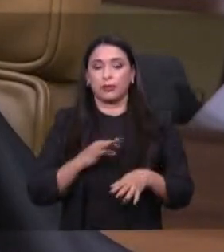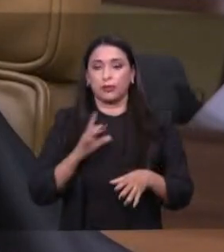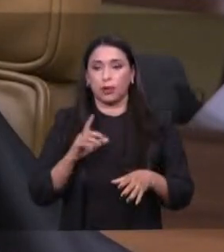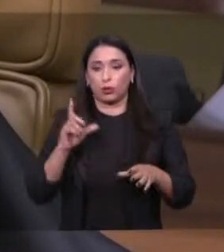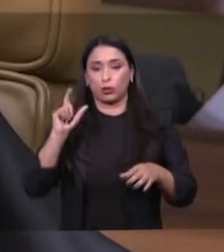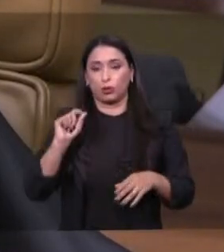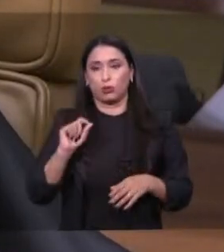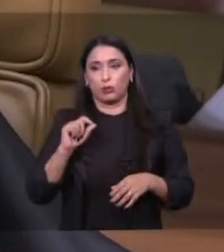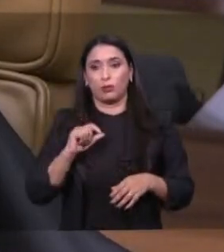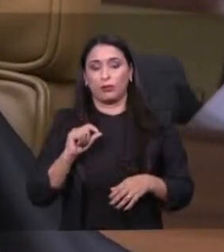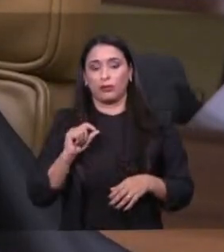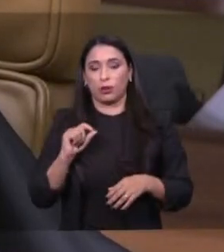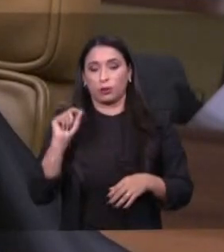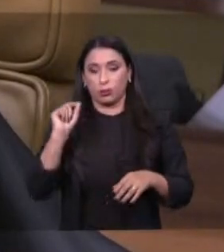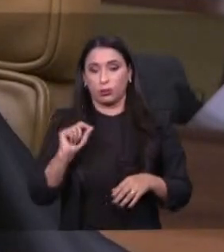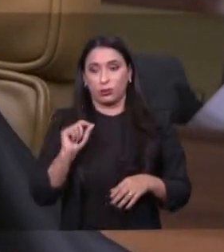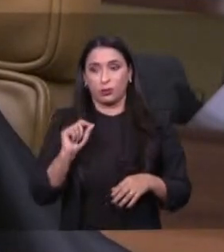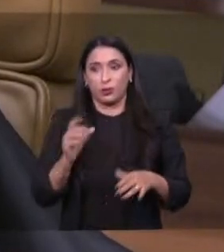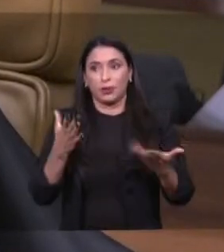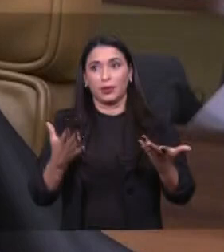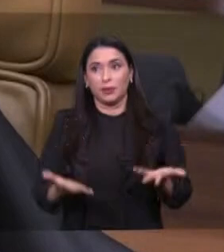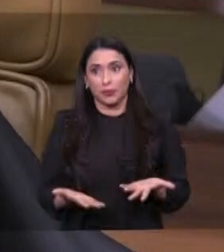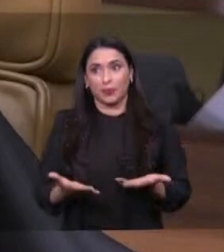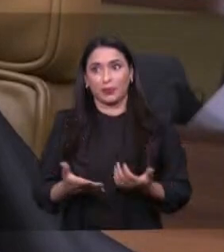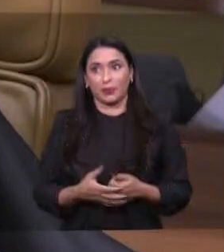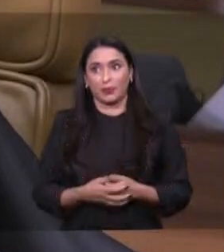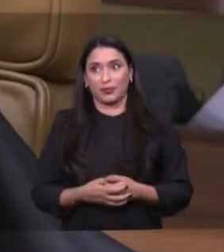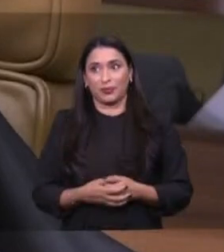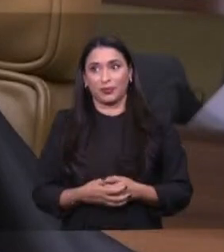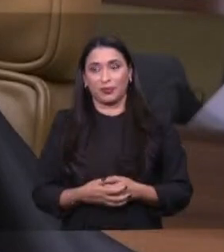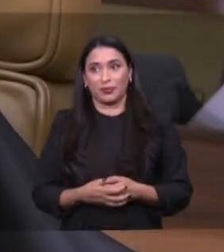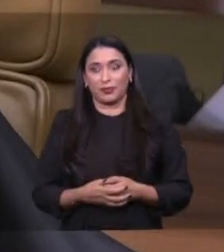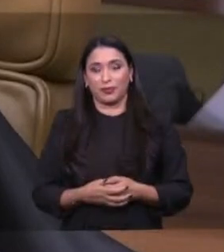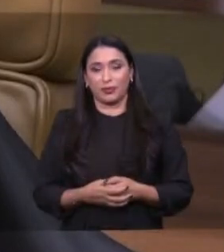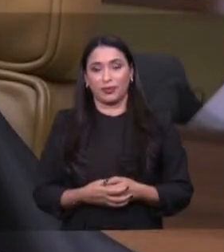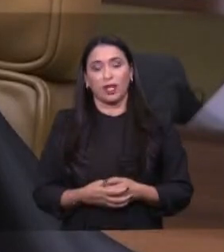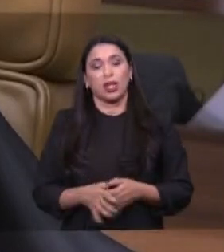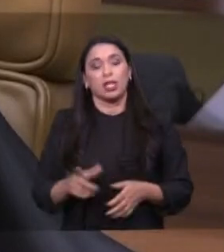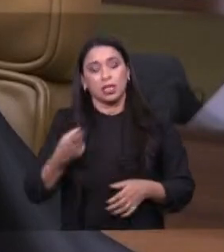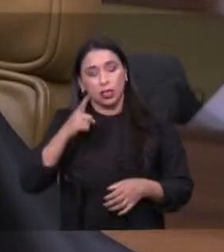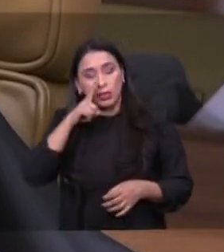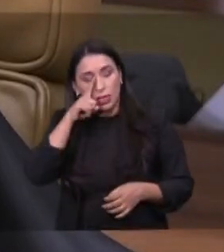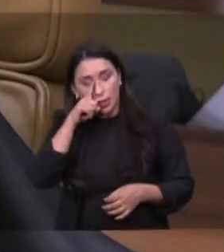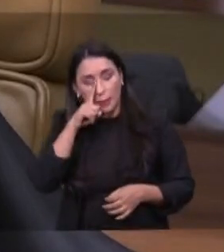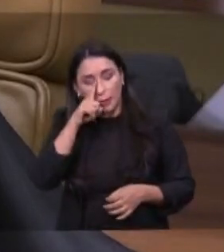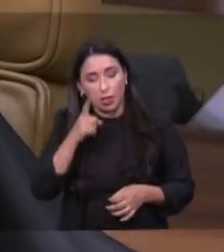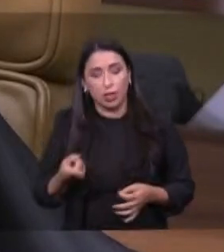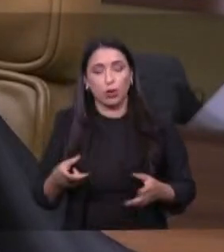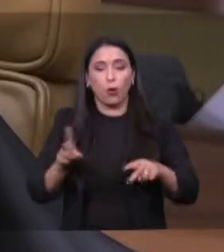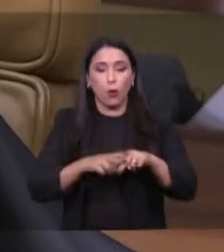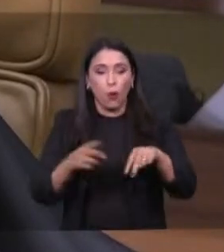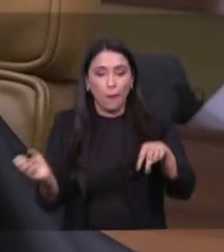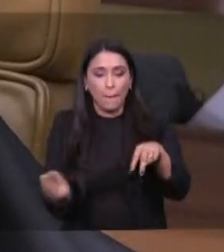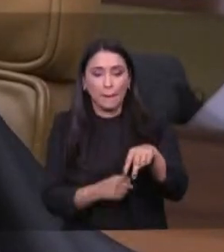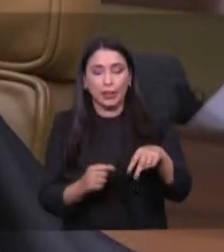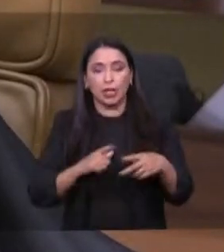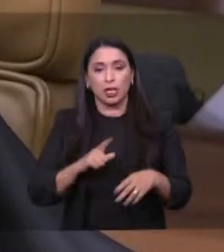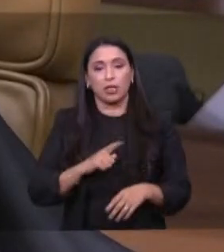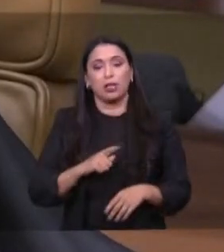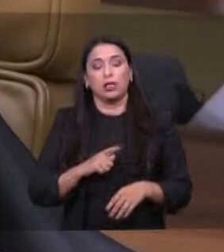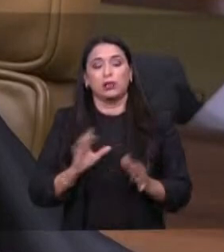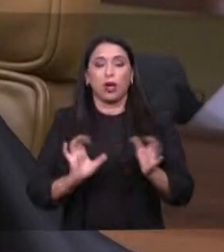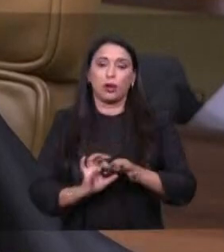das peculiaridades do caso concreto ou da extrema periculosidade revelada pelo preso, autorizar